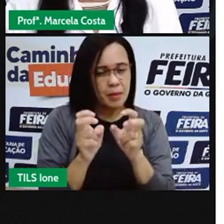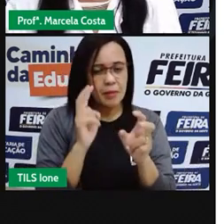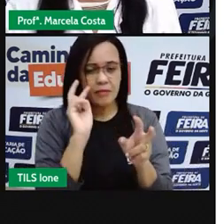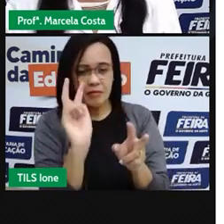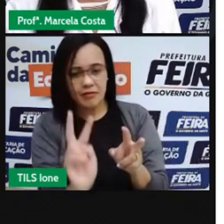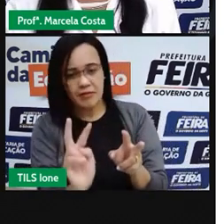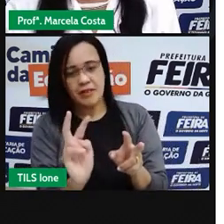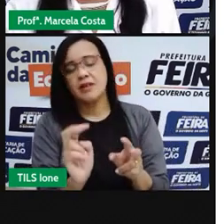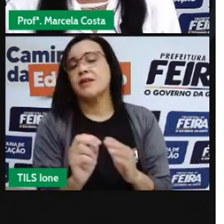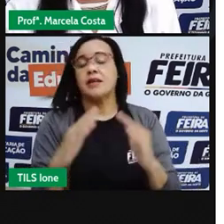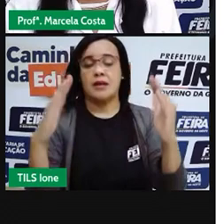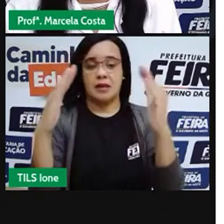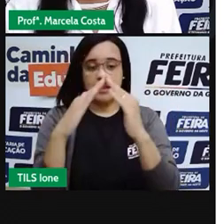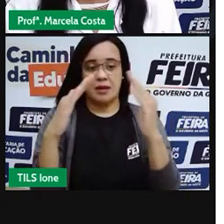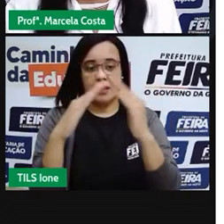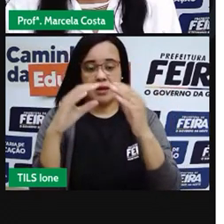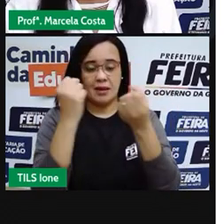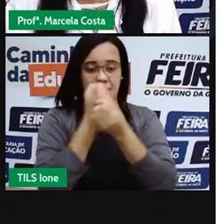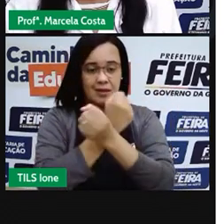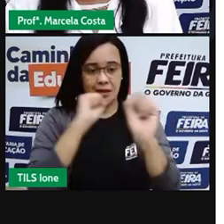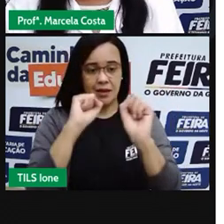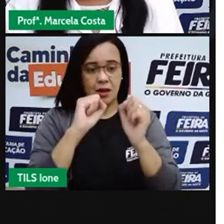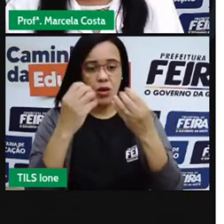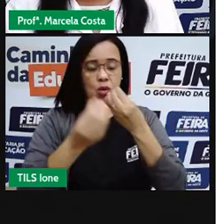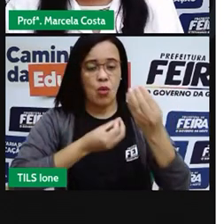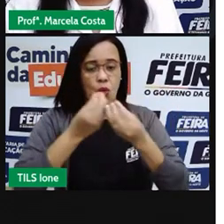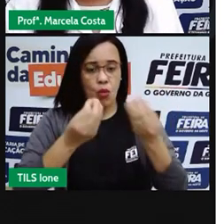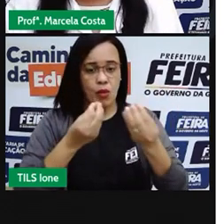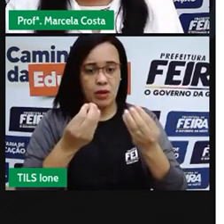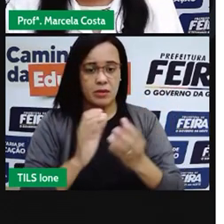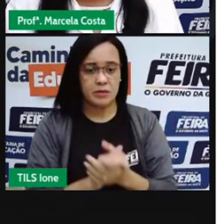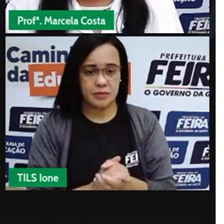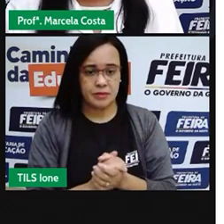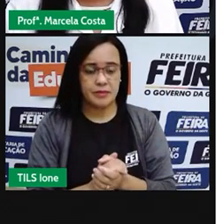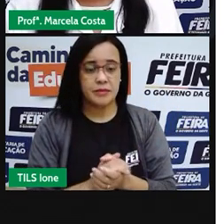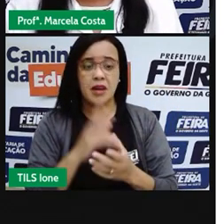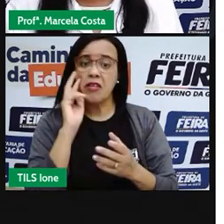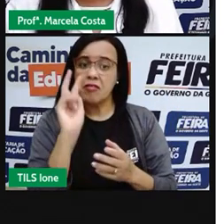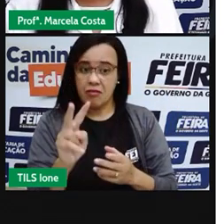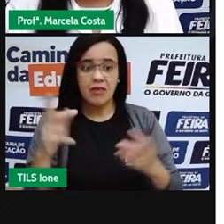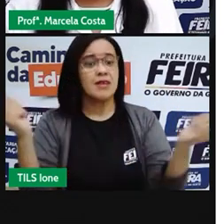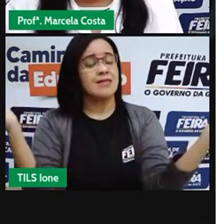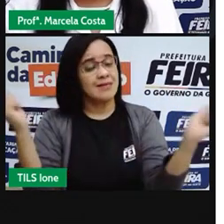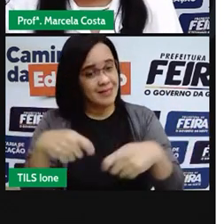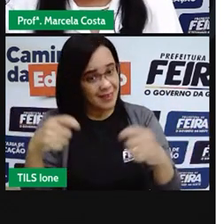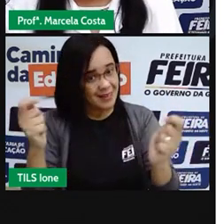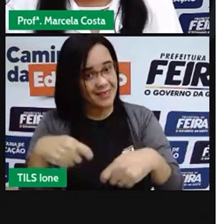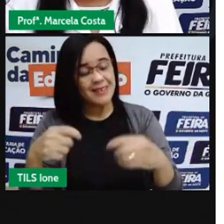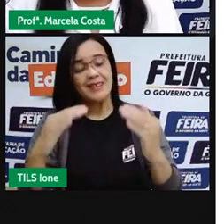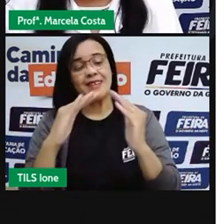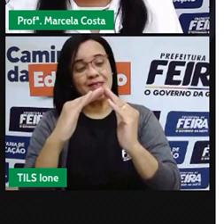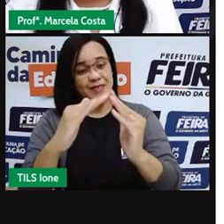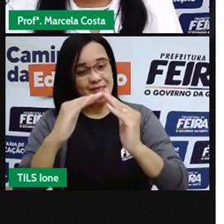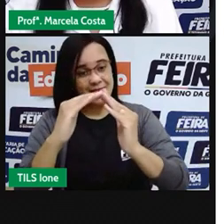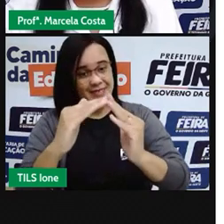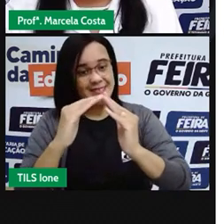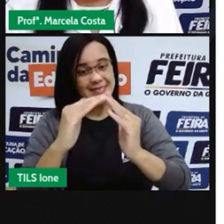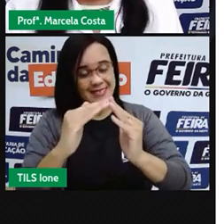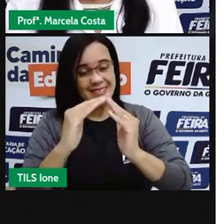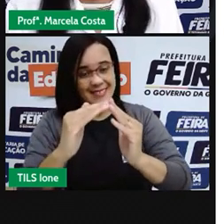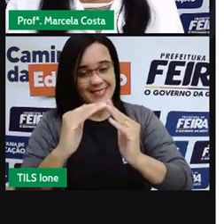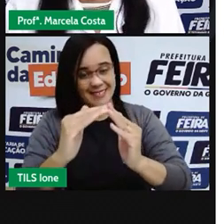nesse casarão, o telhado é aparente, a gente vê, né,